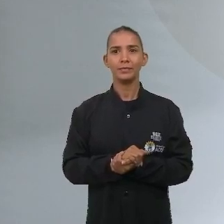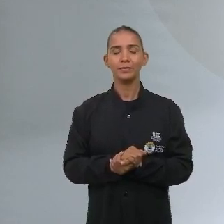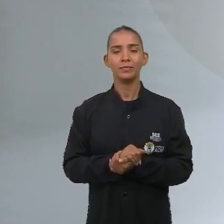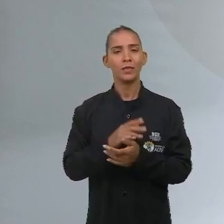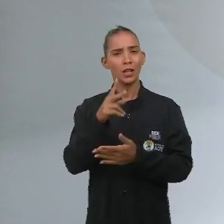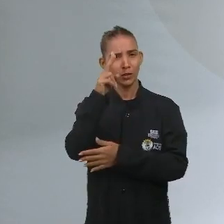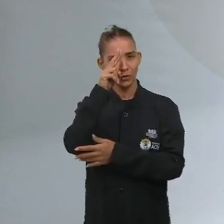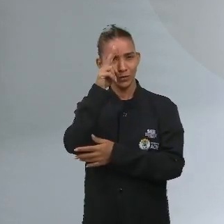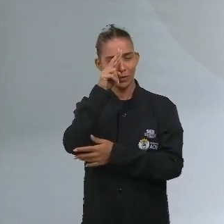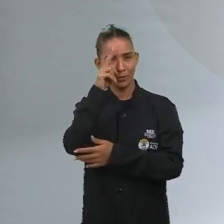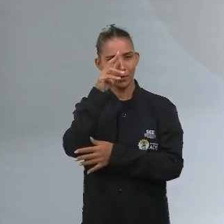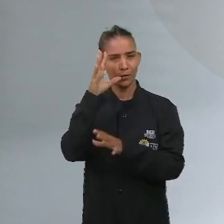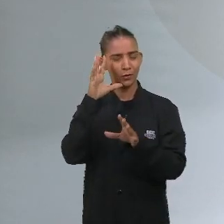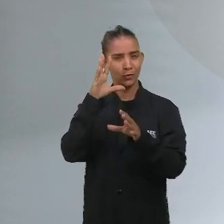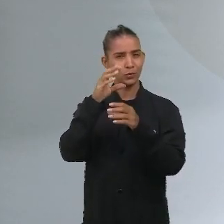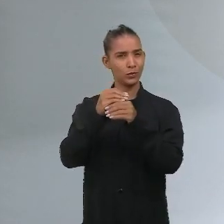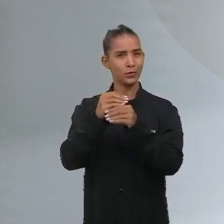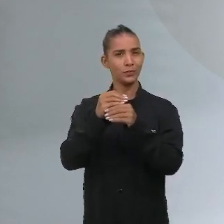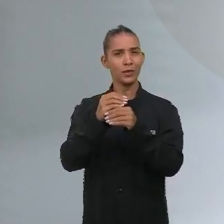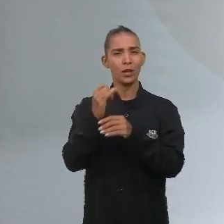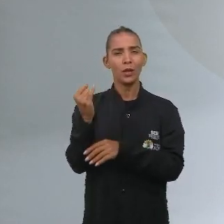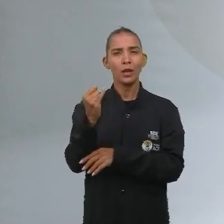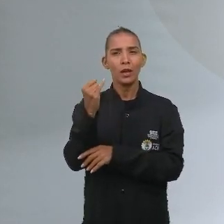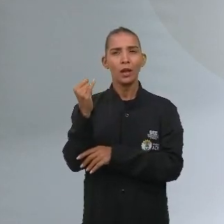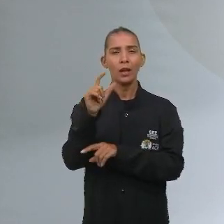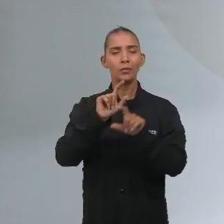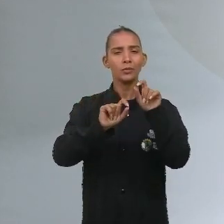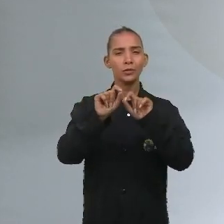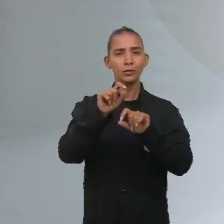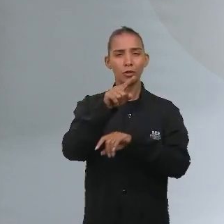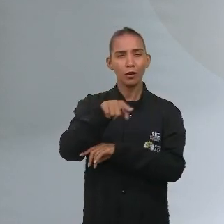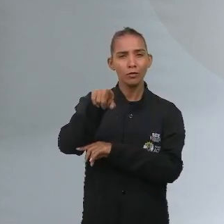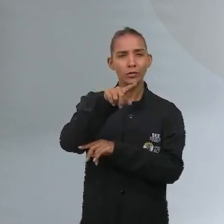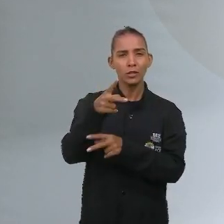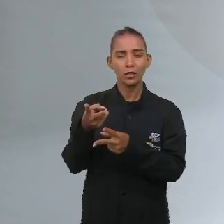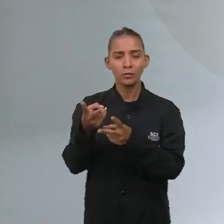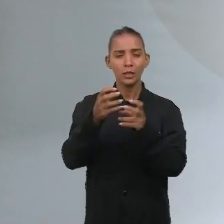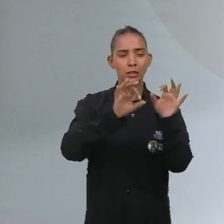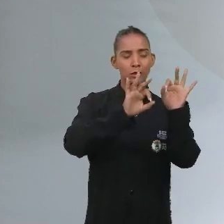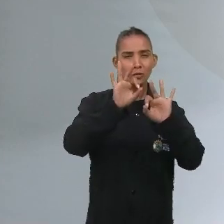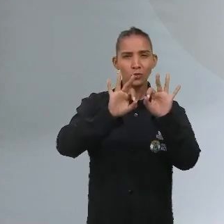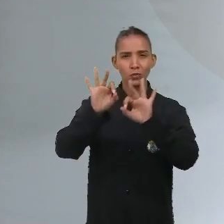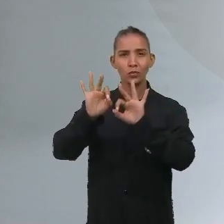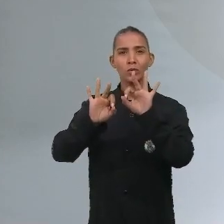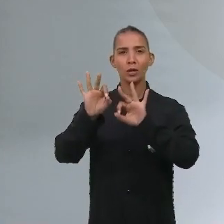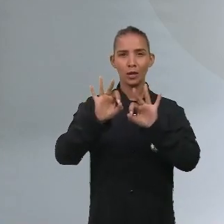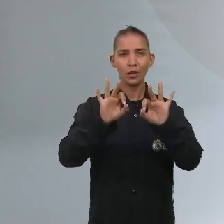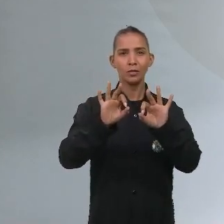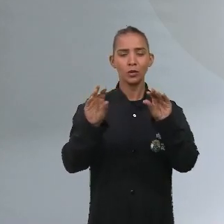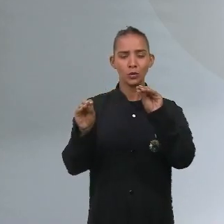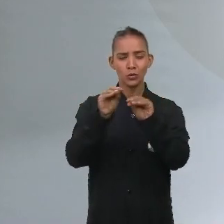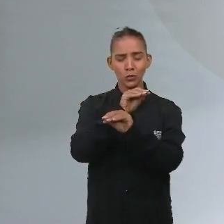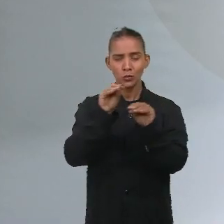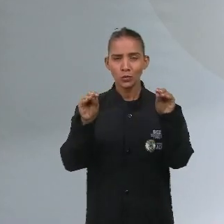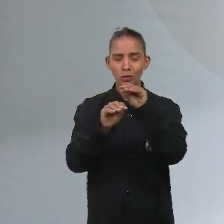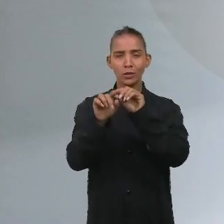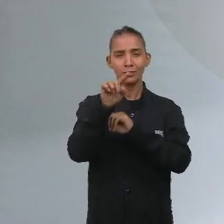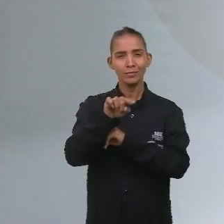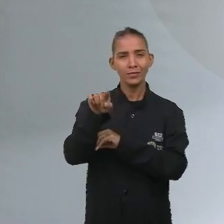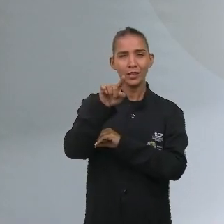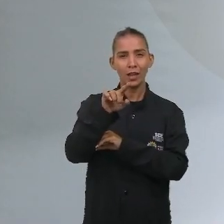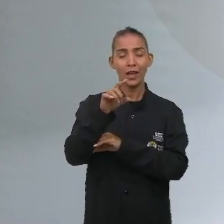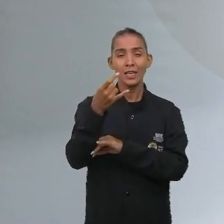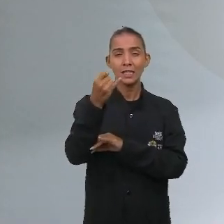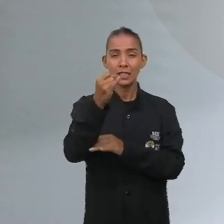Então, lembrando, o que é importante você perceber na organização das permutações circulares é que quando você fixa